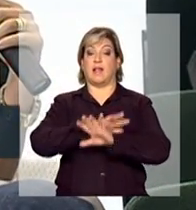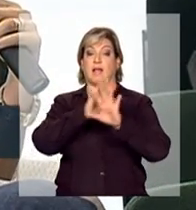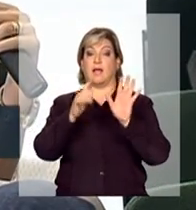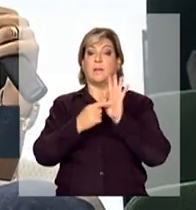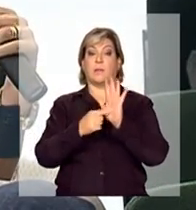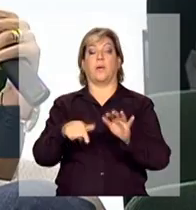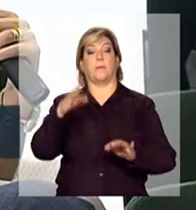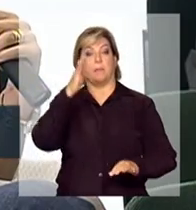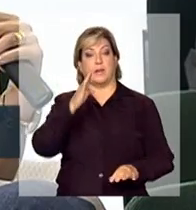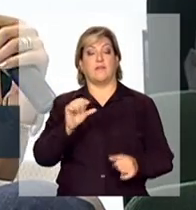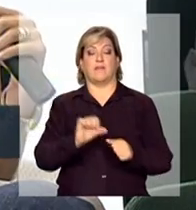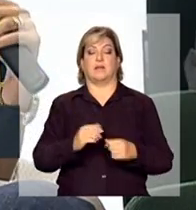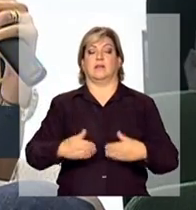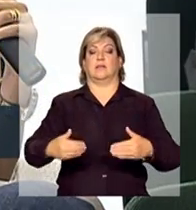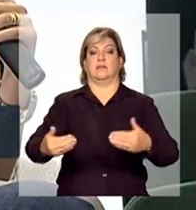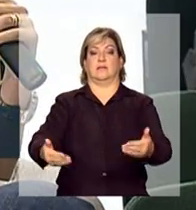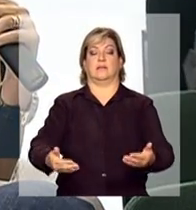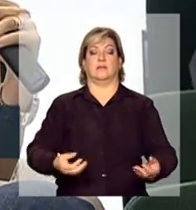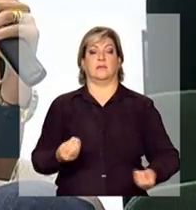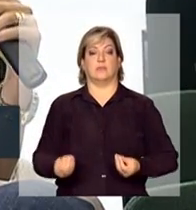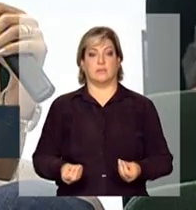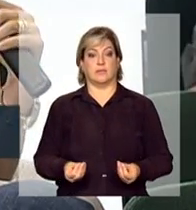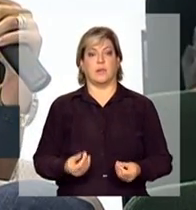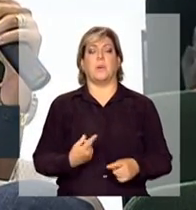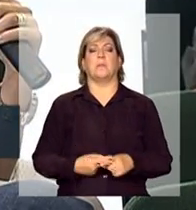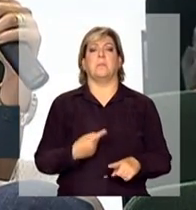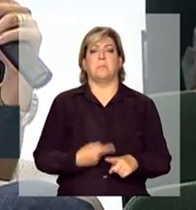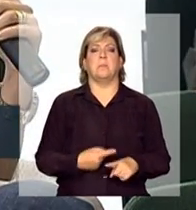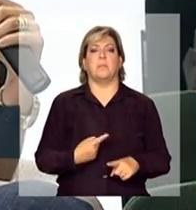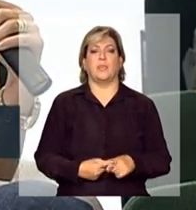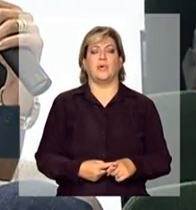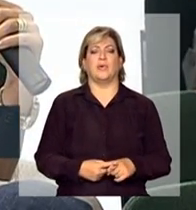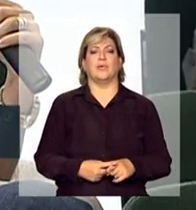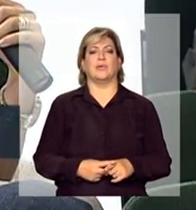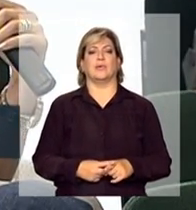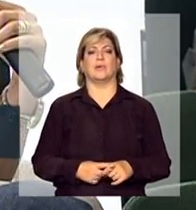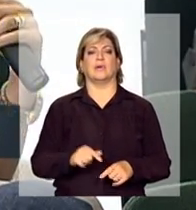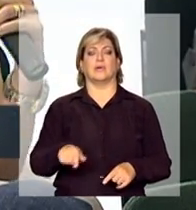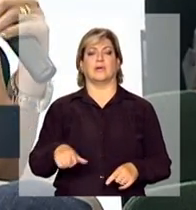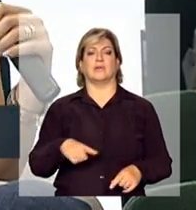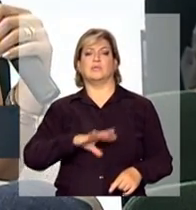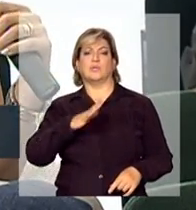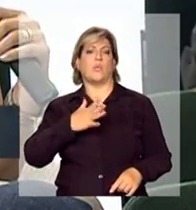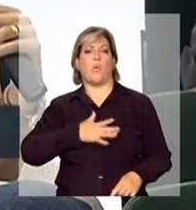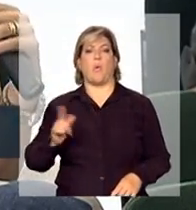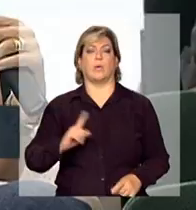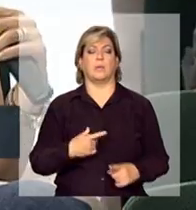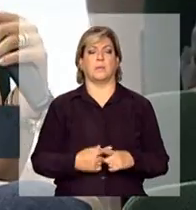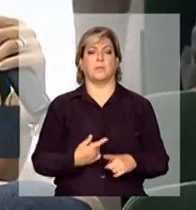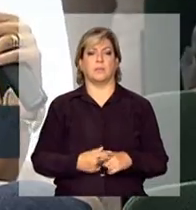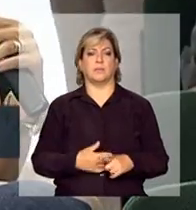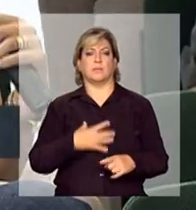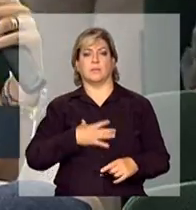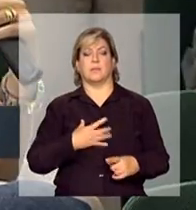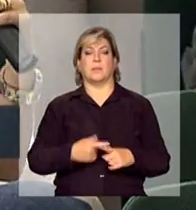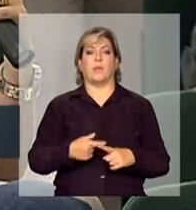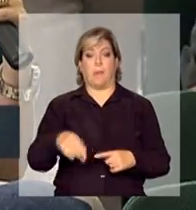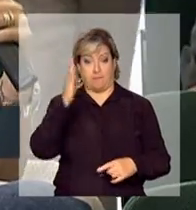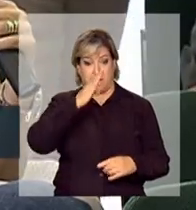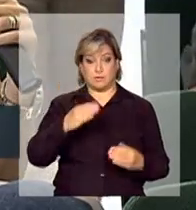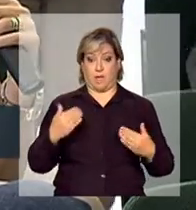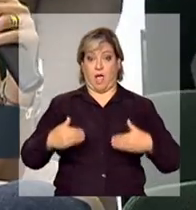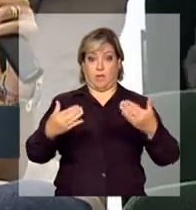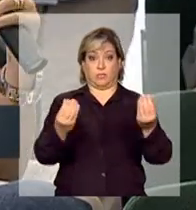claro que o Brasil fez avanços eh Por que é que incomoda tanto se o Brasil é reconhecidamente um país que fez avanços Por que que